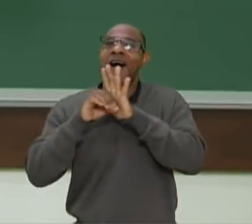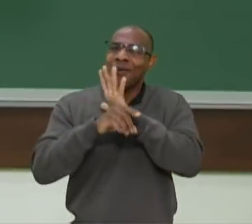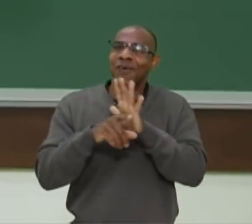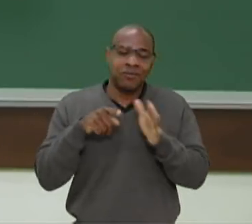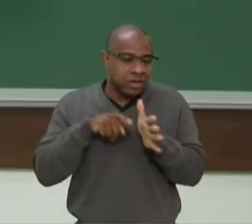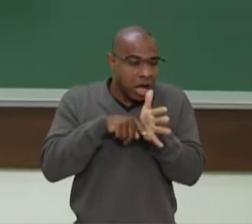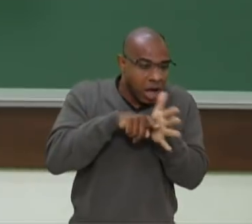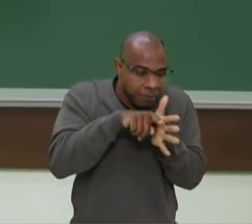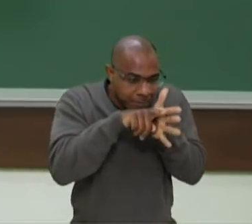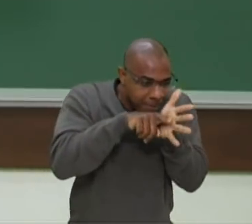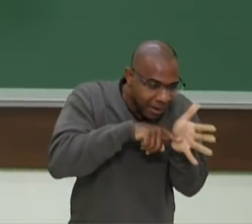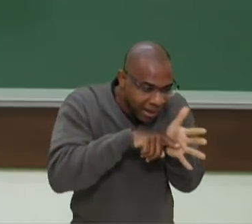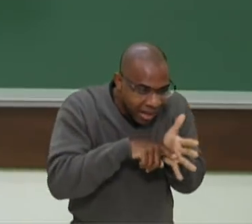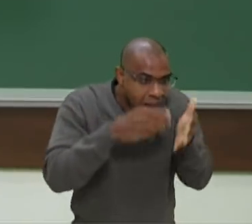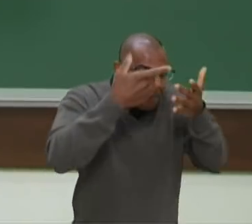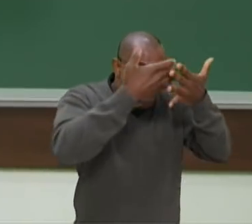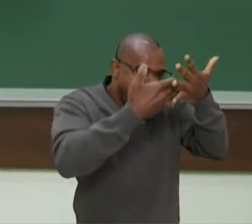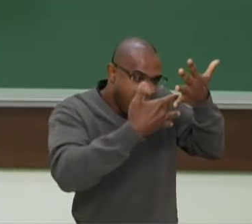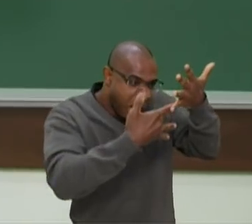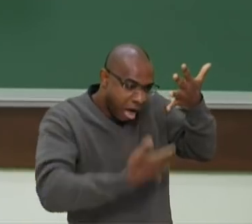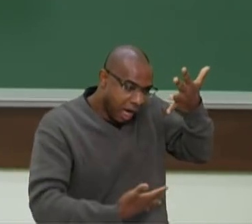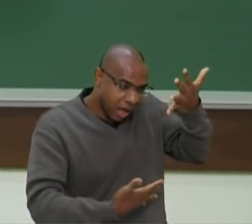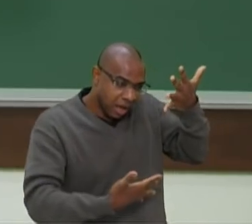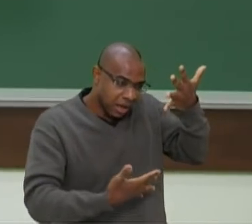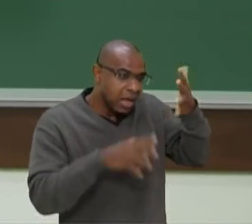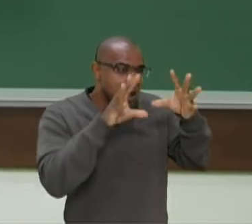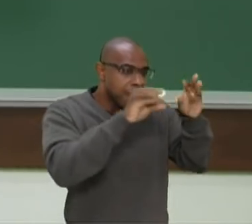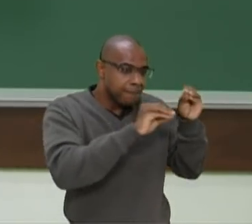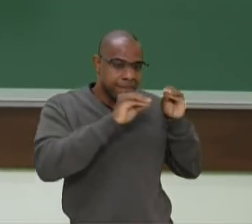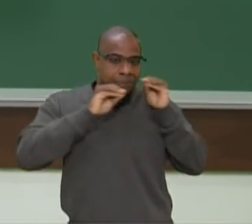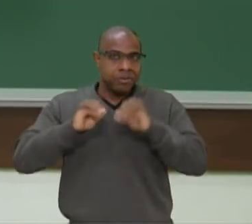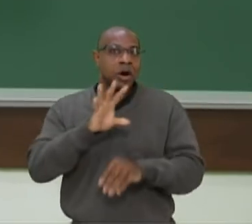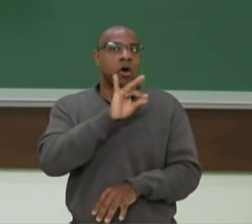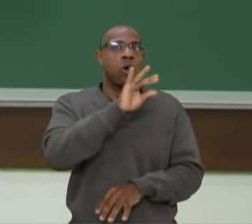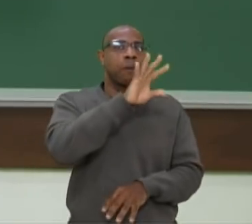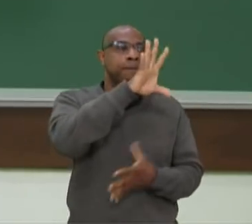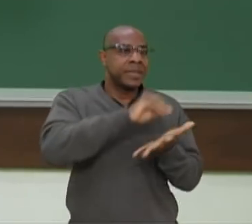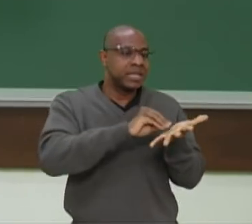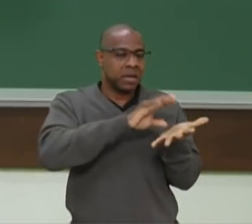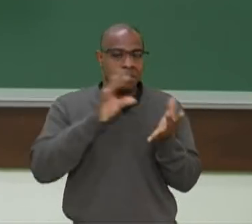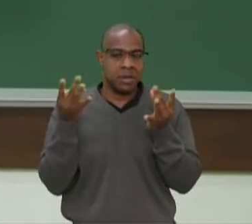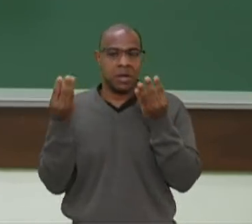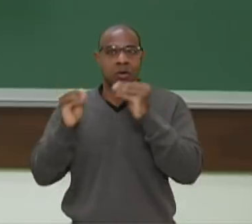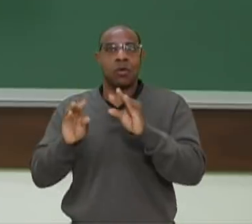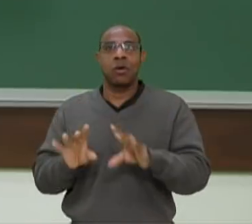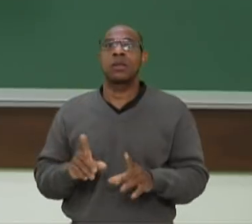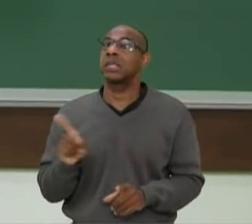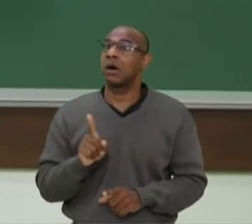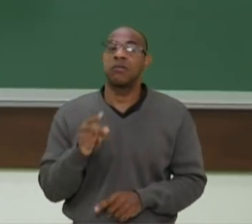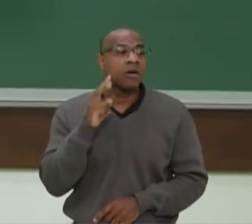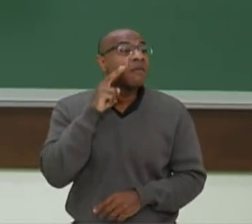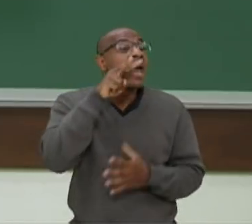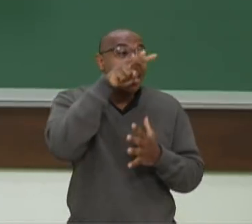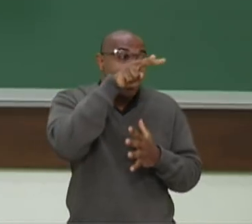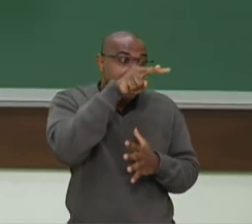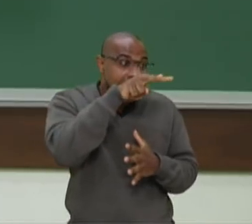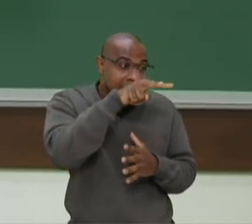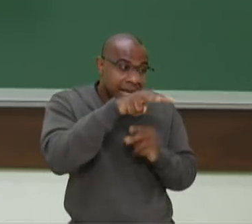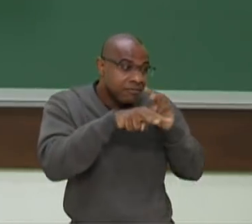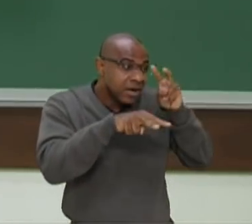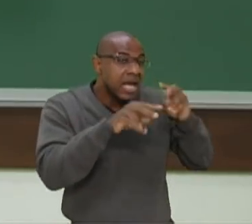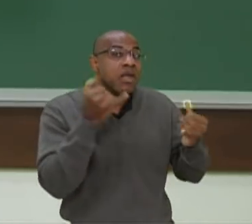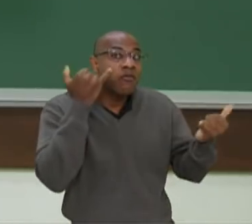está pronto na sua frente. Não é assim que devemos fazer. Nós vamos fazer a coleta desses dados,